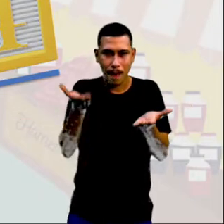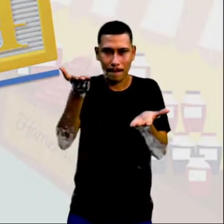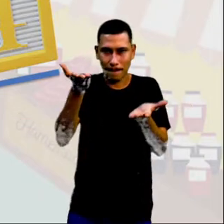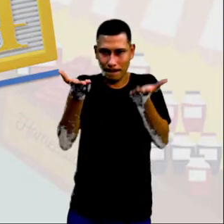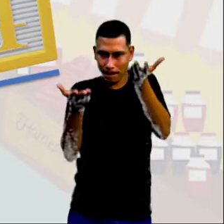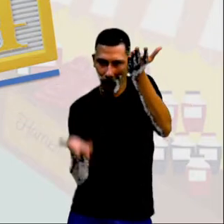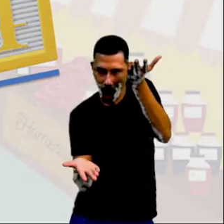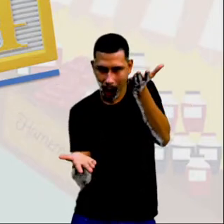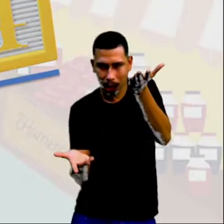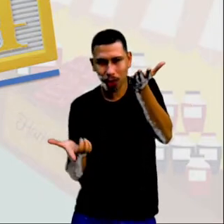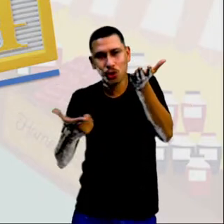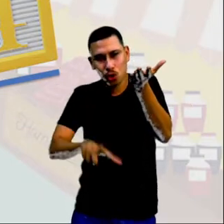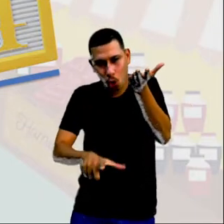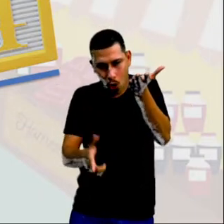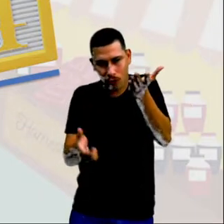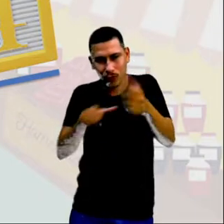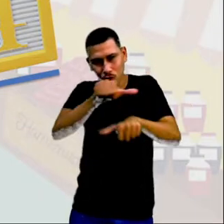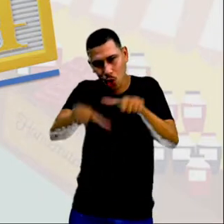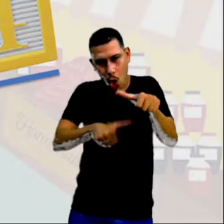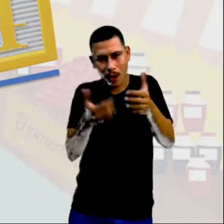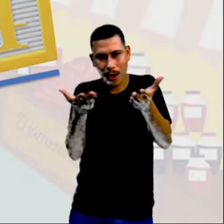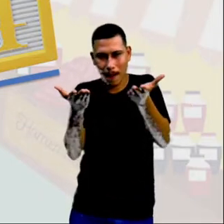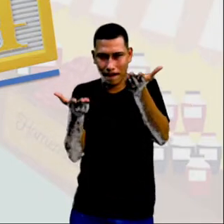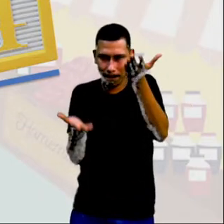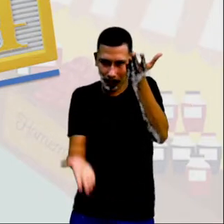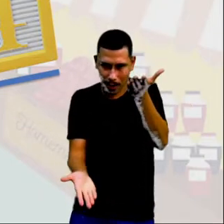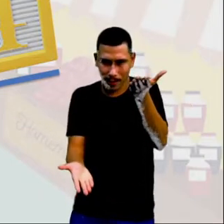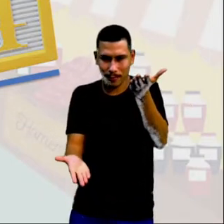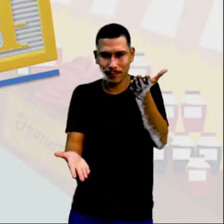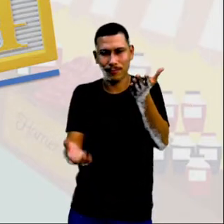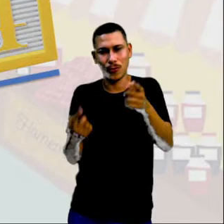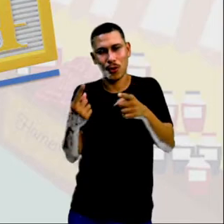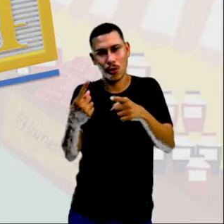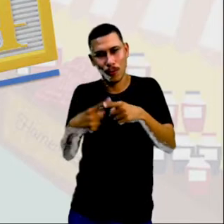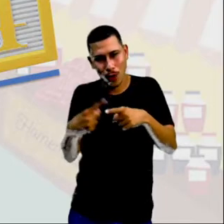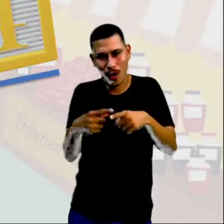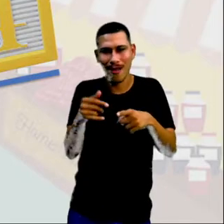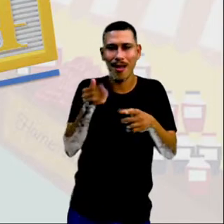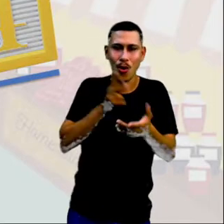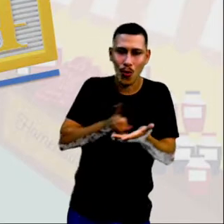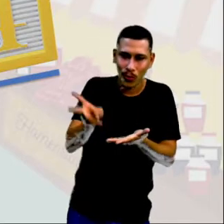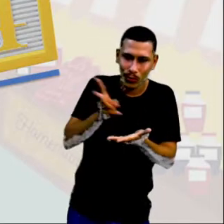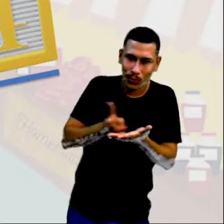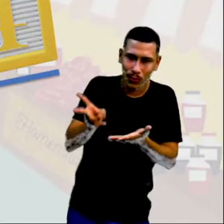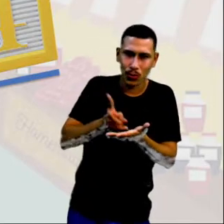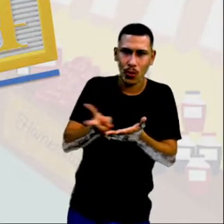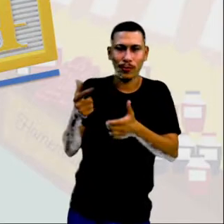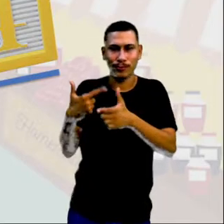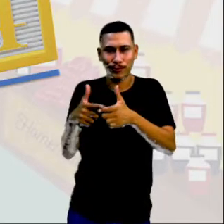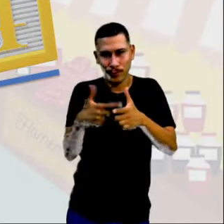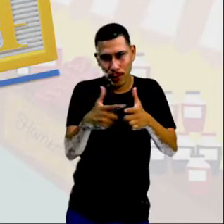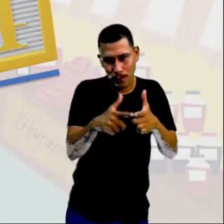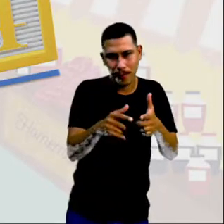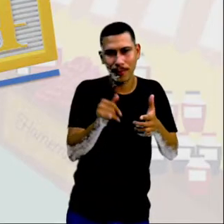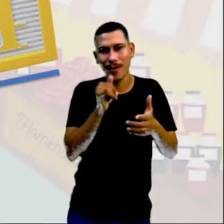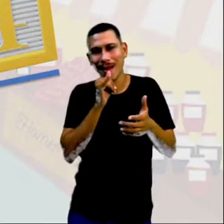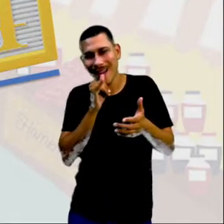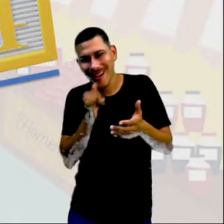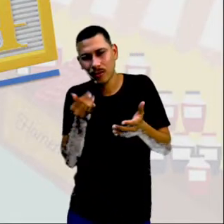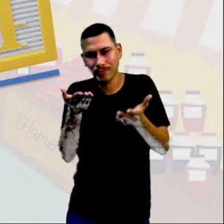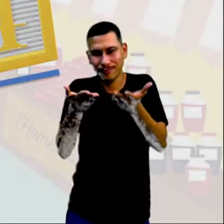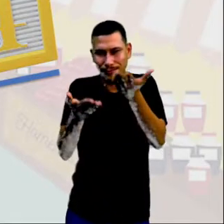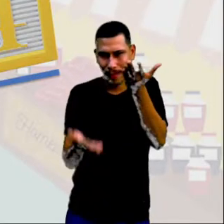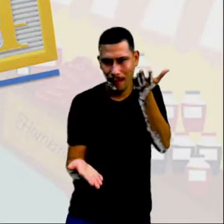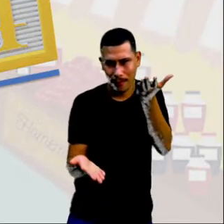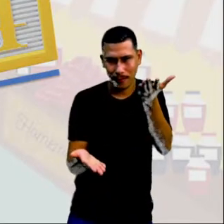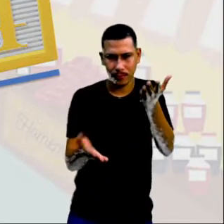bom? Apesar de ter colocado 6 aqui desse lado, a gente não conseguiu superar os 12 quilos de lá. E o lado de lá ainda ficou mais